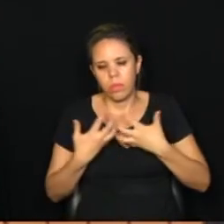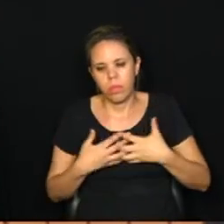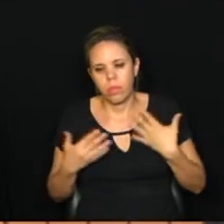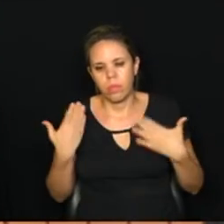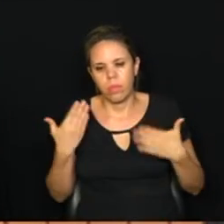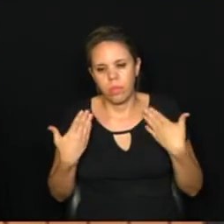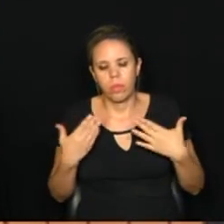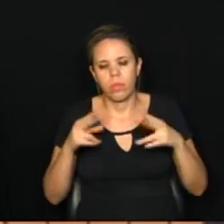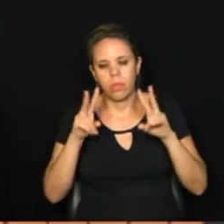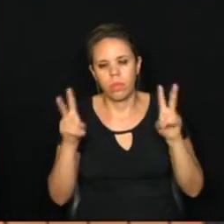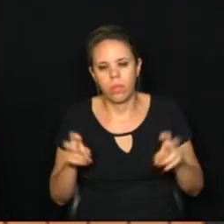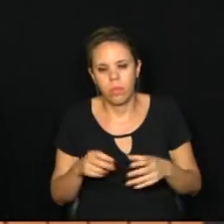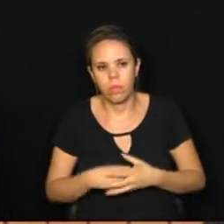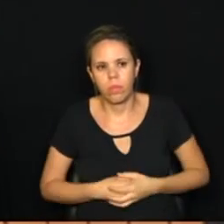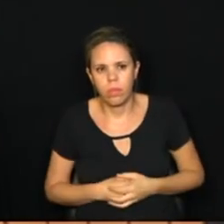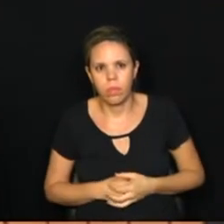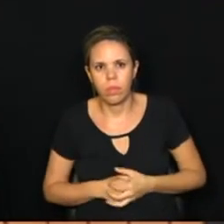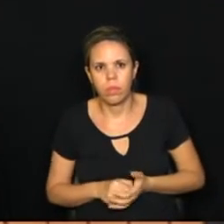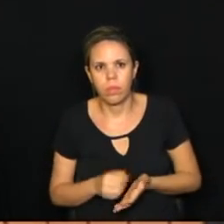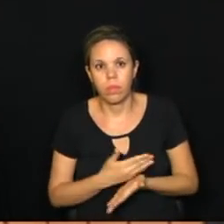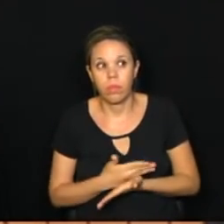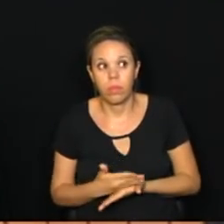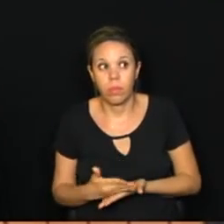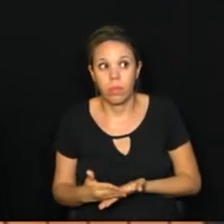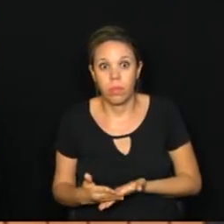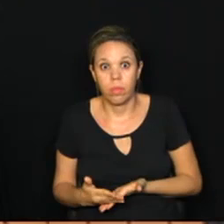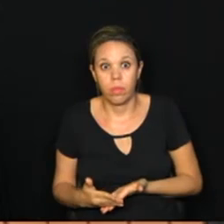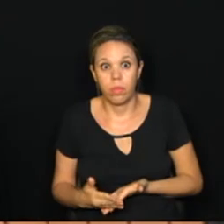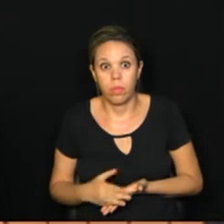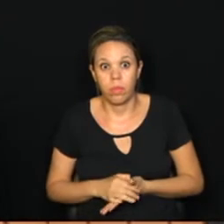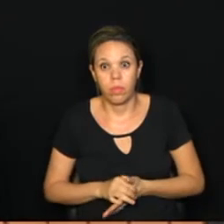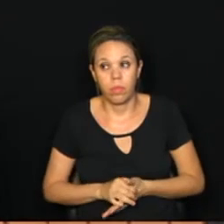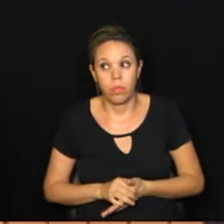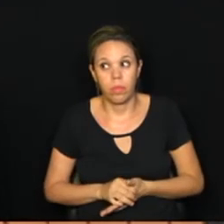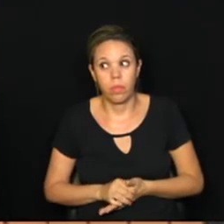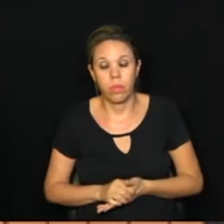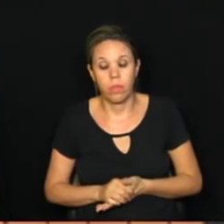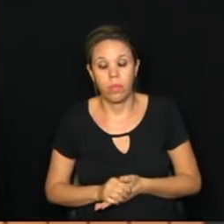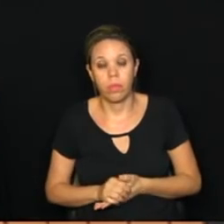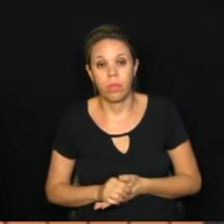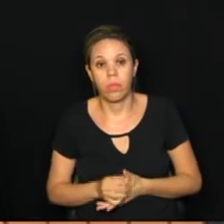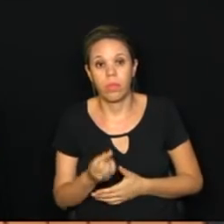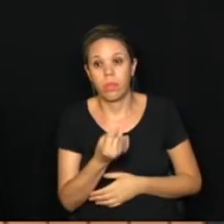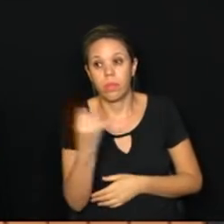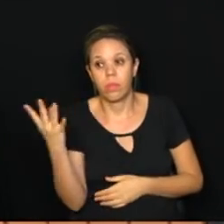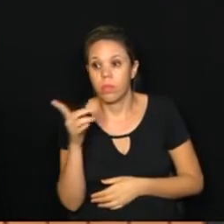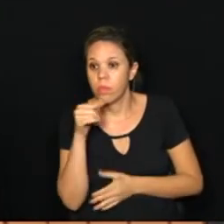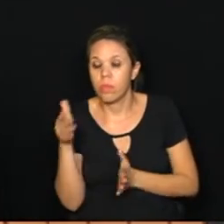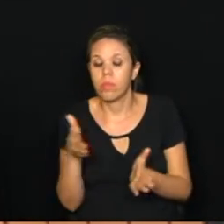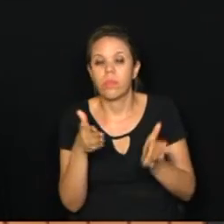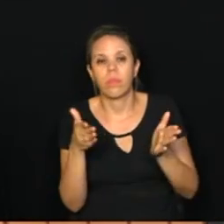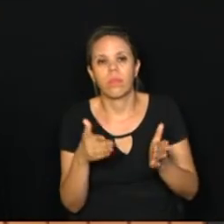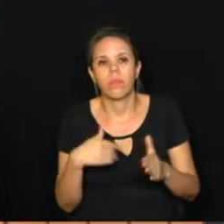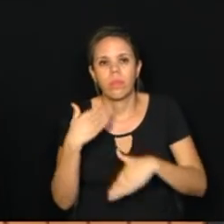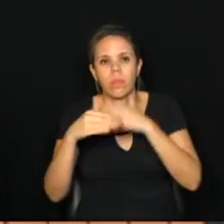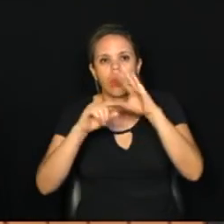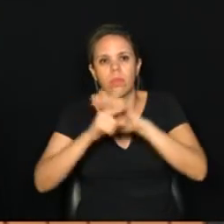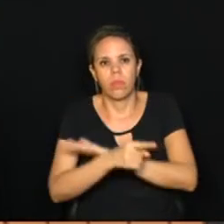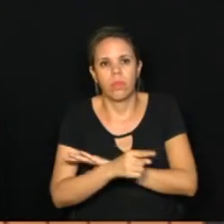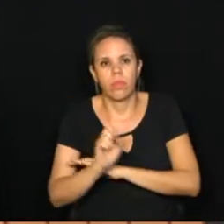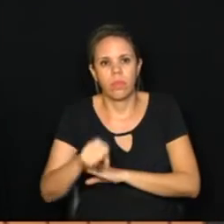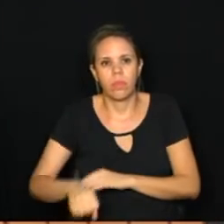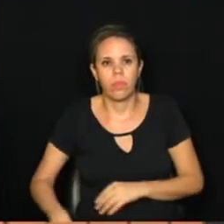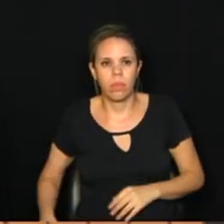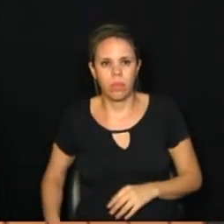né? A gente começou pontualmente de uma questão da disponibilidade hídrica, avançou, e aí,